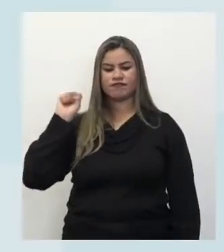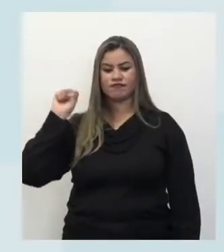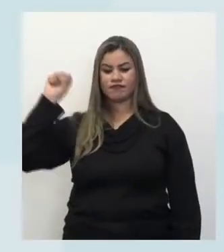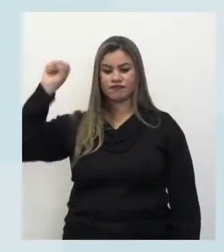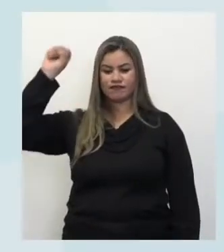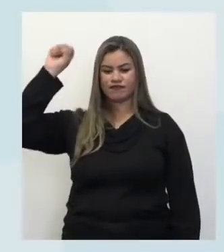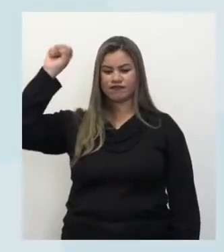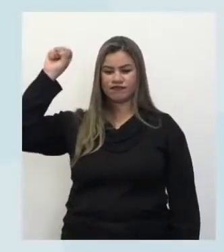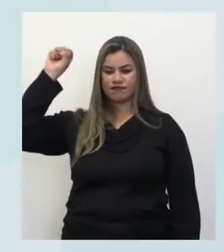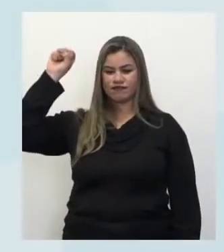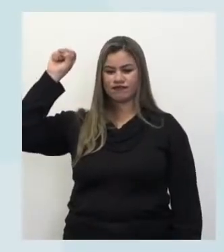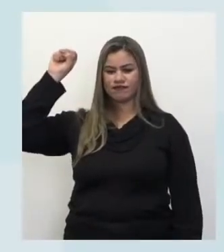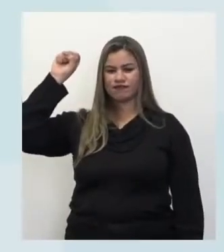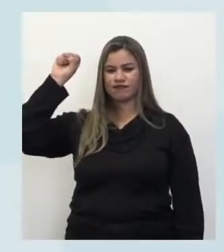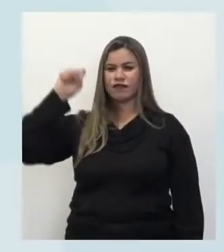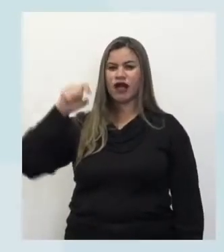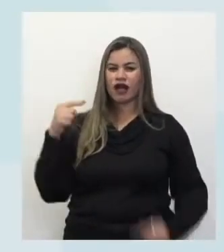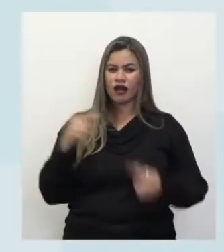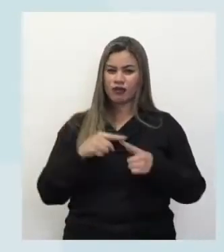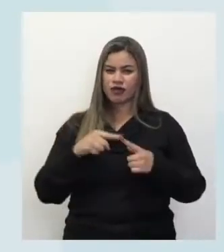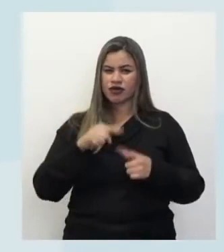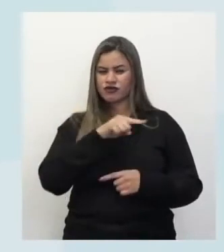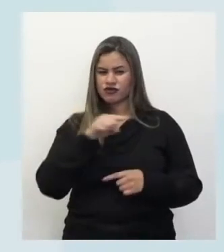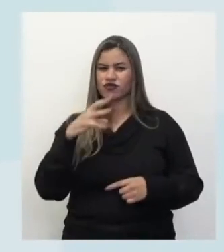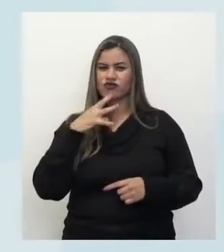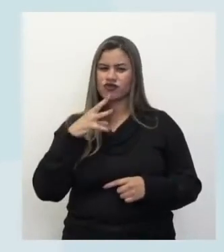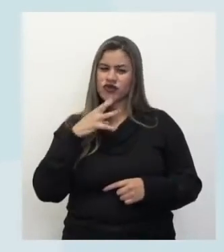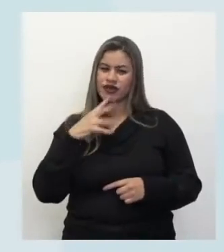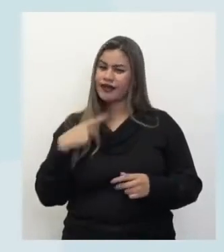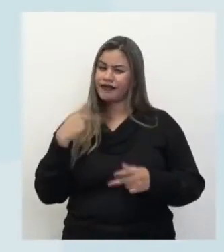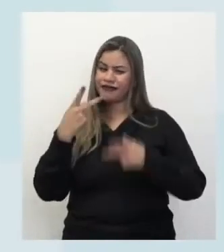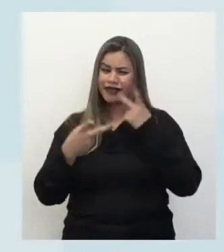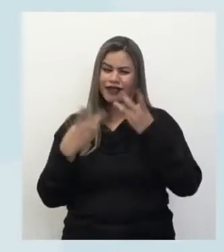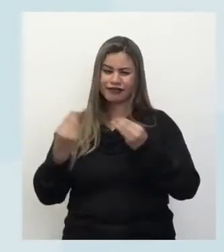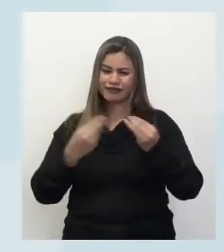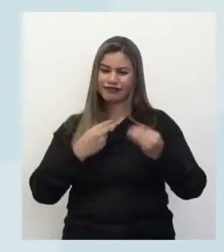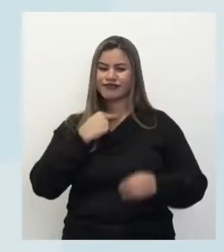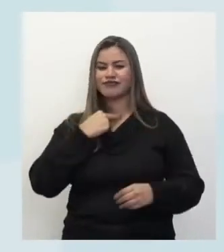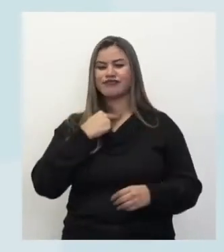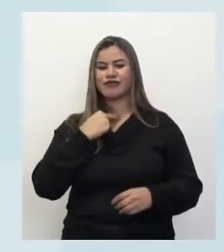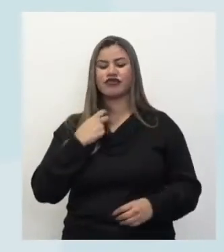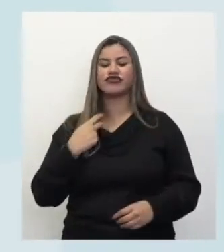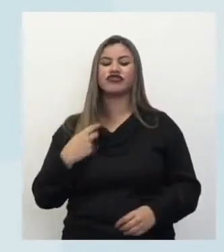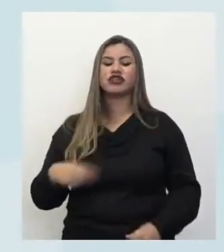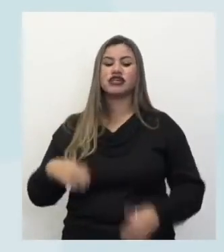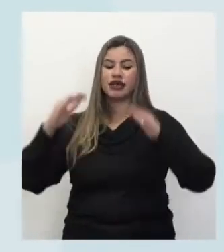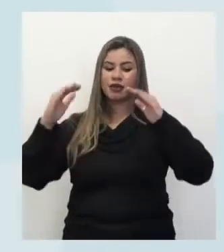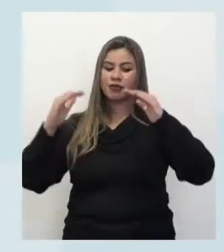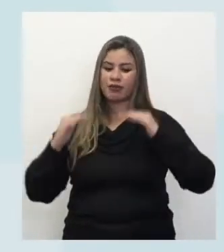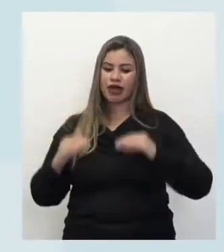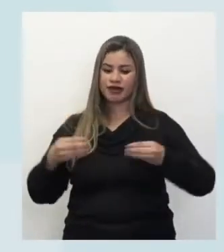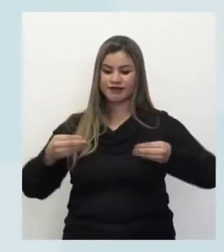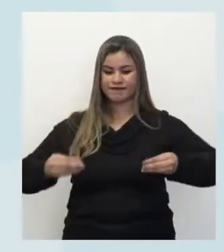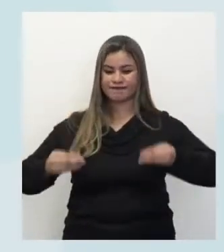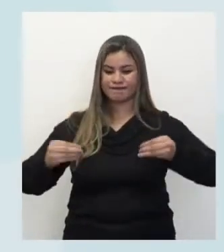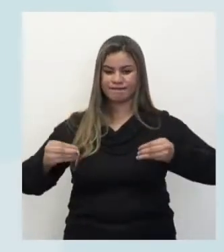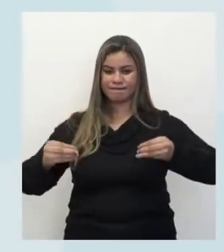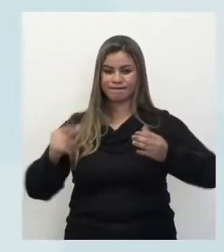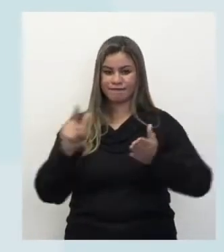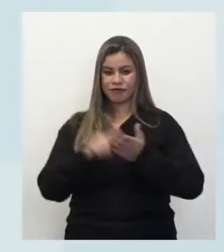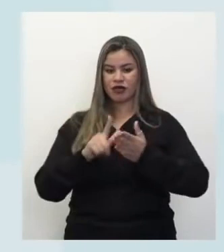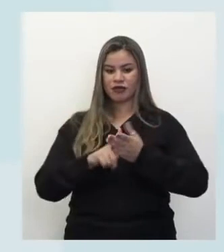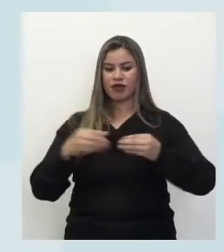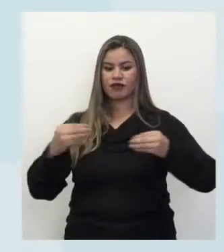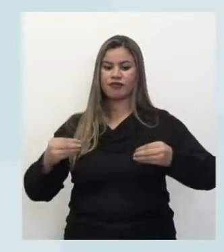movimento que vocês conhecem. Se não conhecem, eu não vou falar muito, senão a gente vai prolongar. Mas embaixo eles estão carregando o cartaz do, como